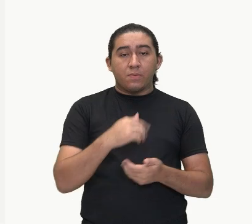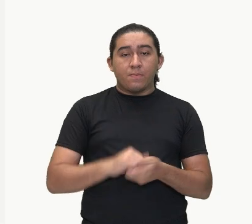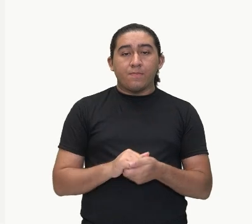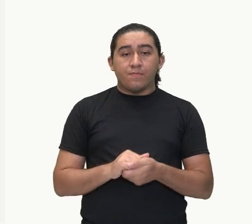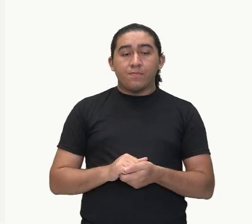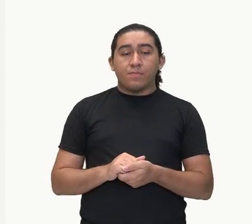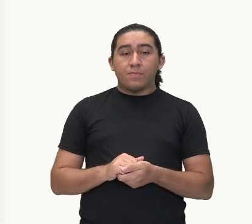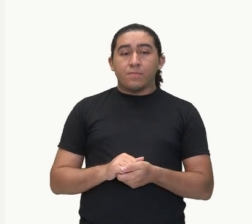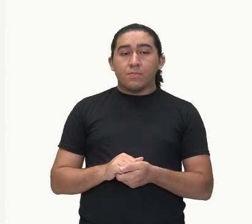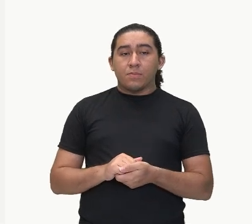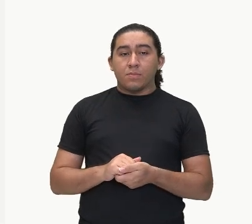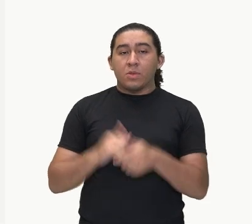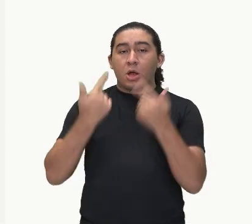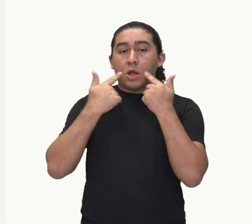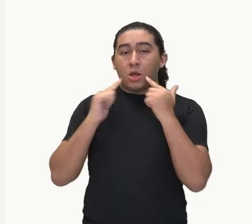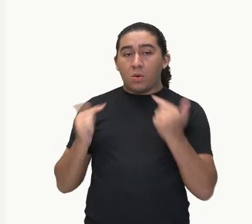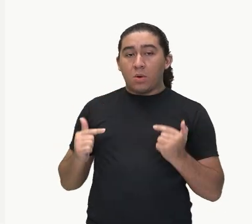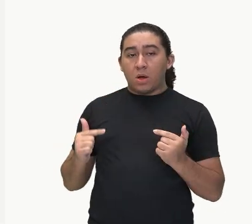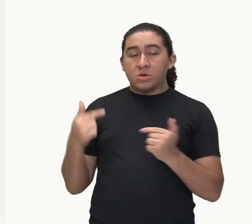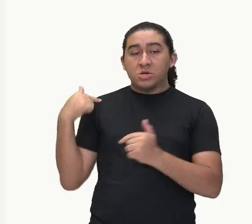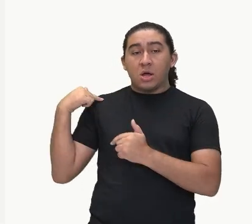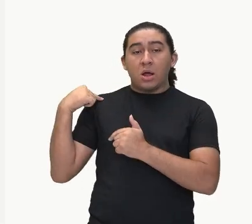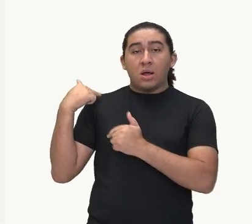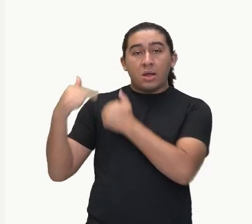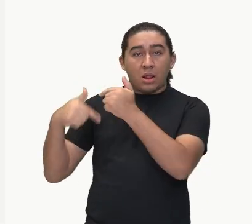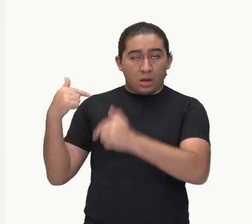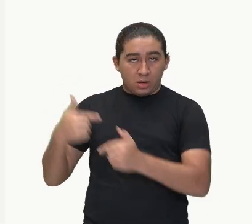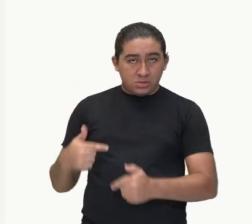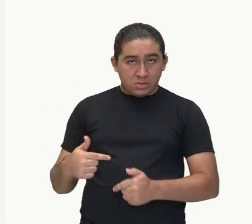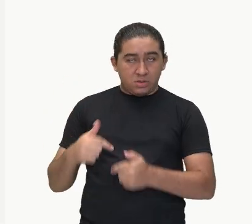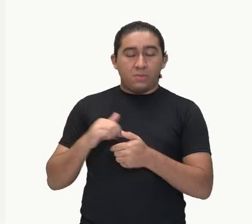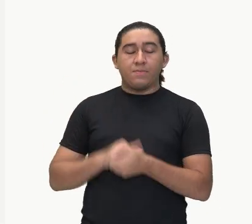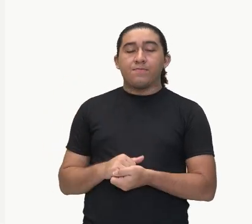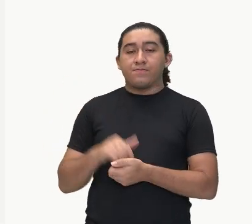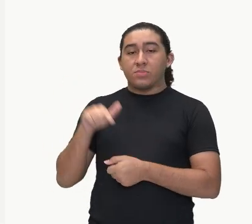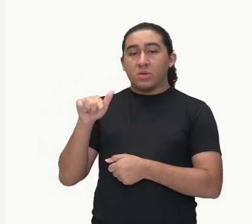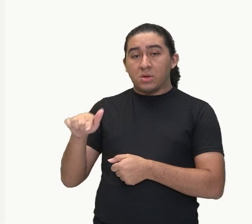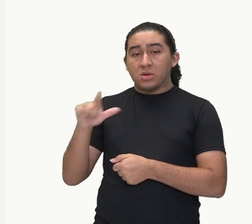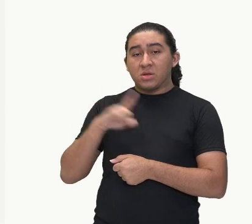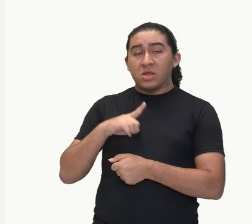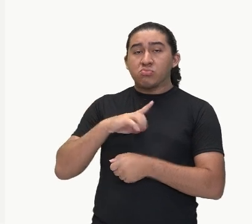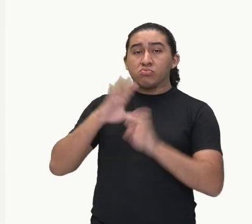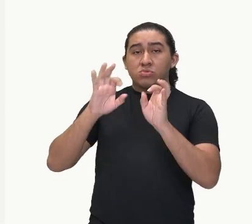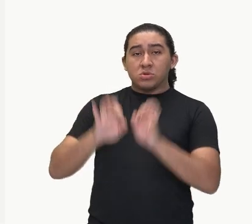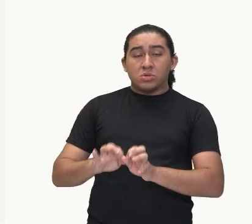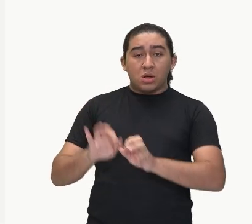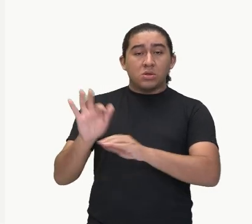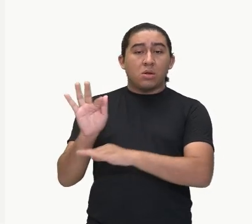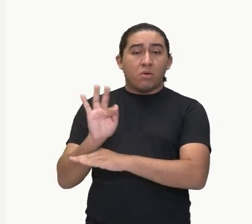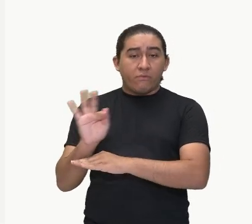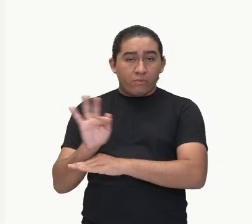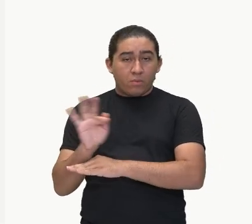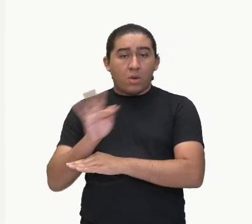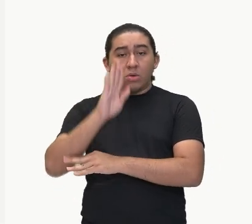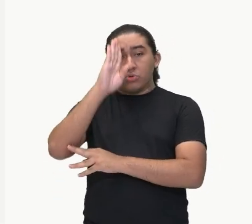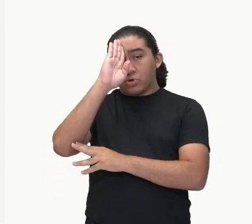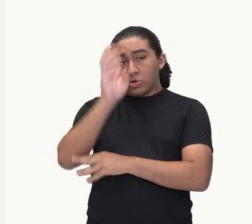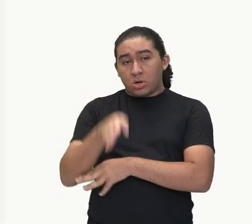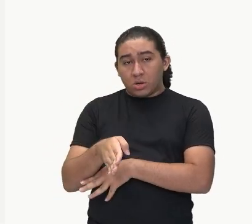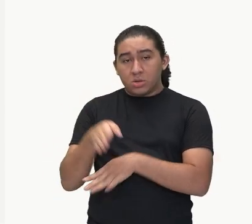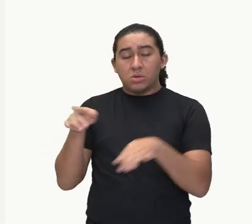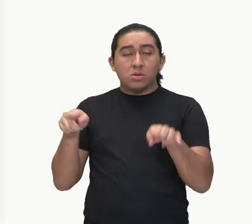clássica, o realismo ele vai trabalhar com essa linguagem mais culta e direta, né,